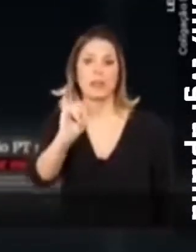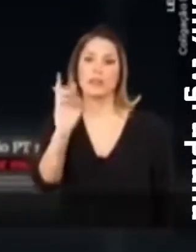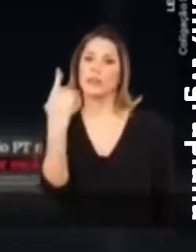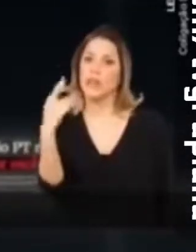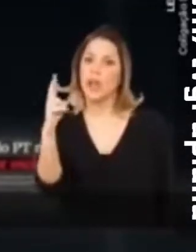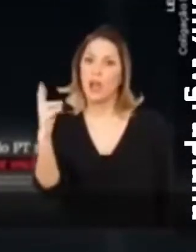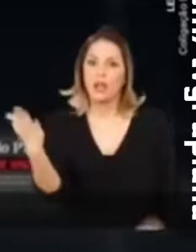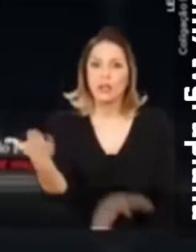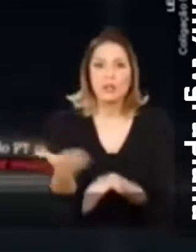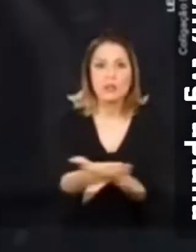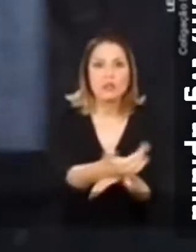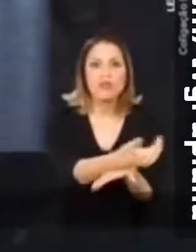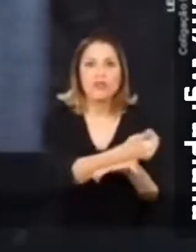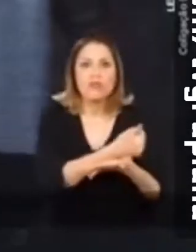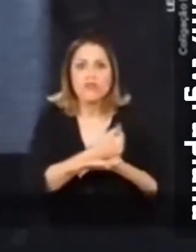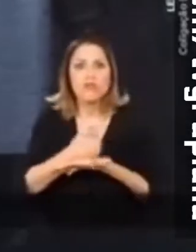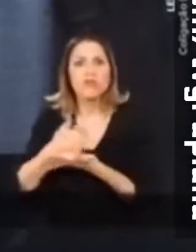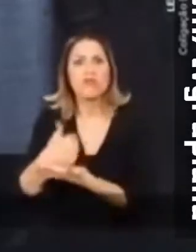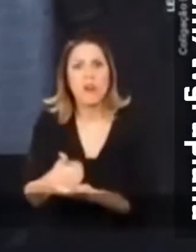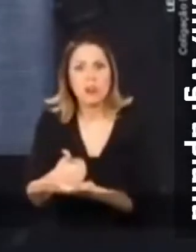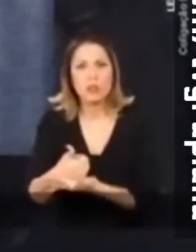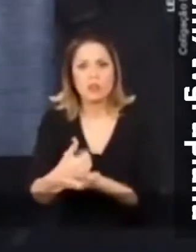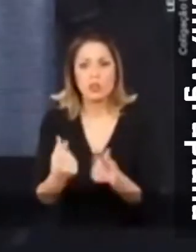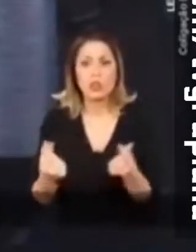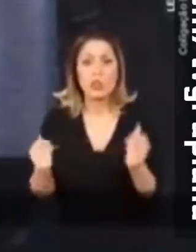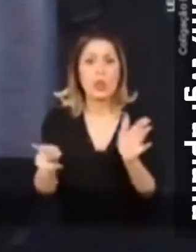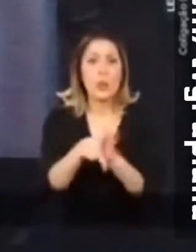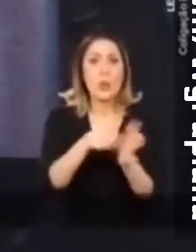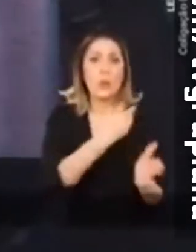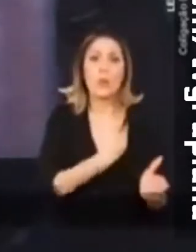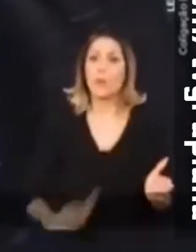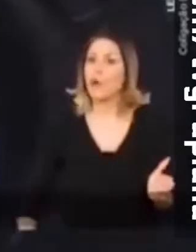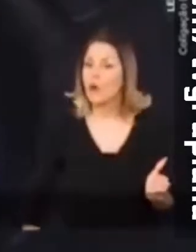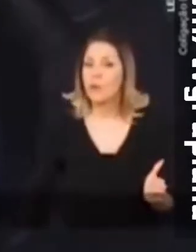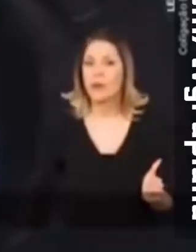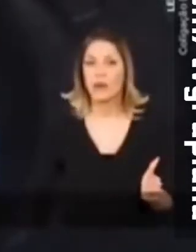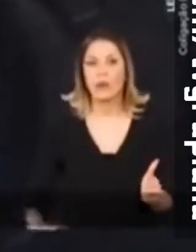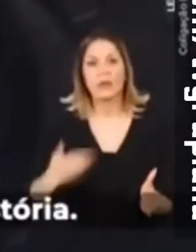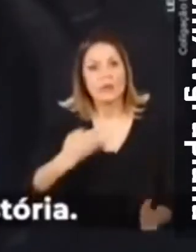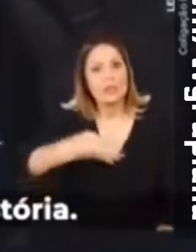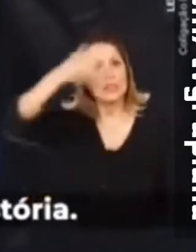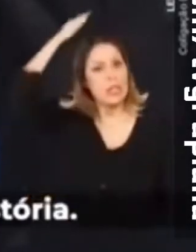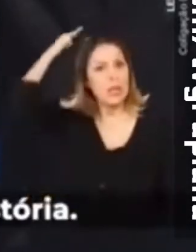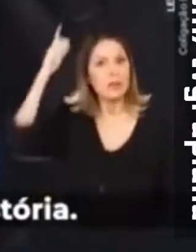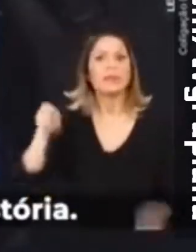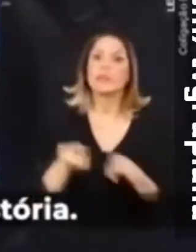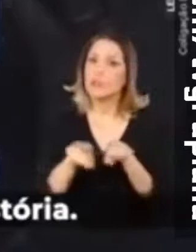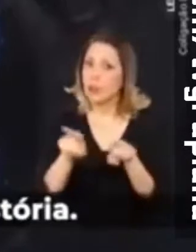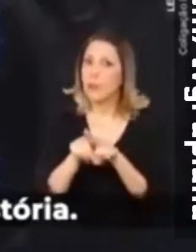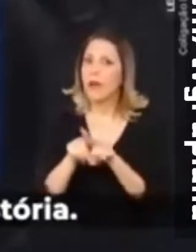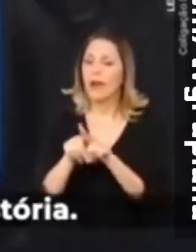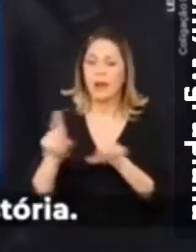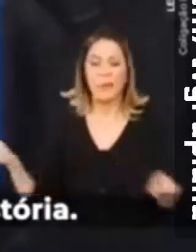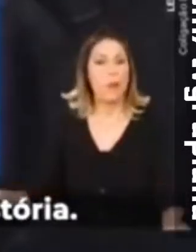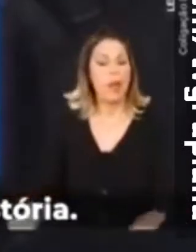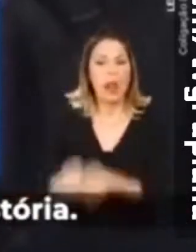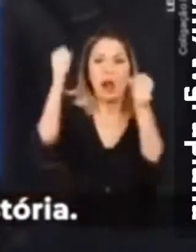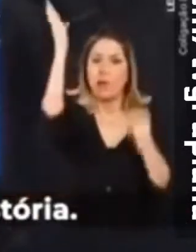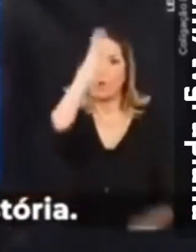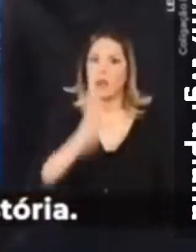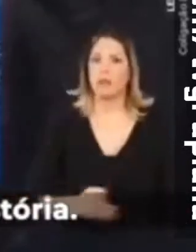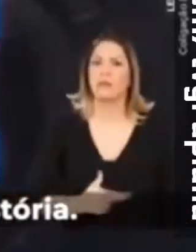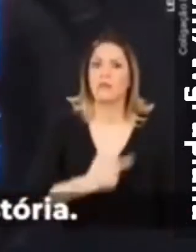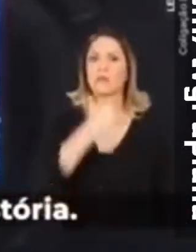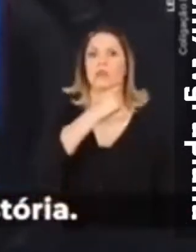reais dos cofres públicos. O PT também inventou o Temer. E juntos fizeram um estrago sem precedentes